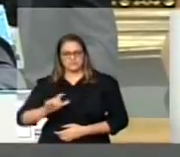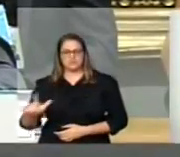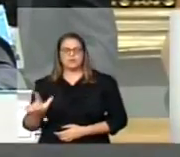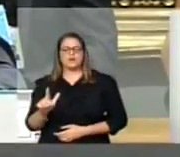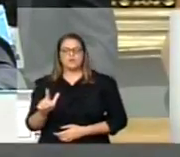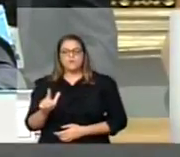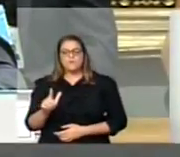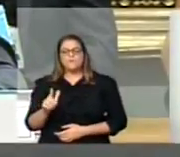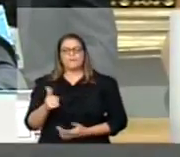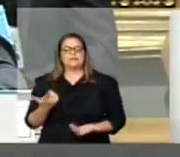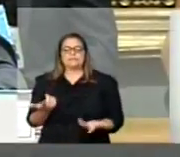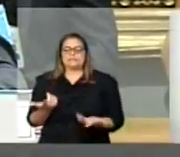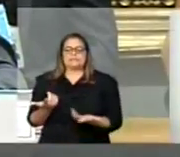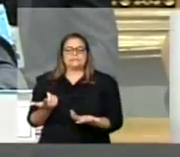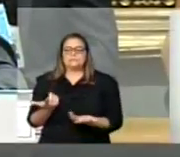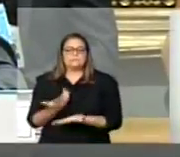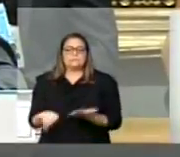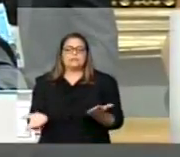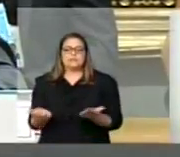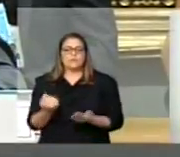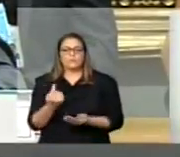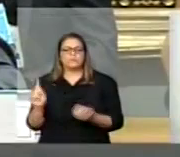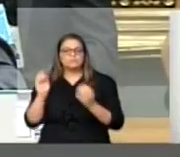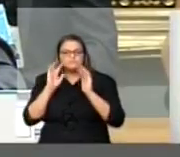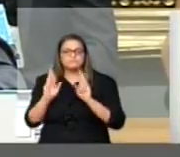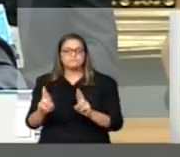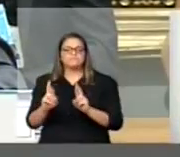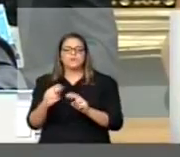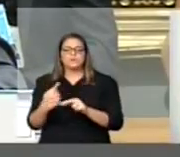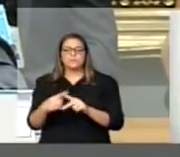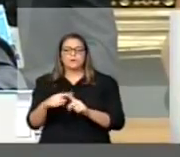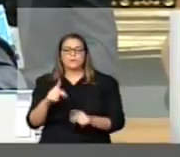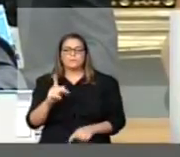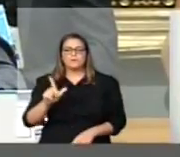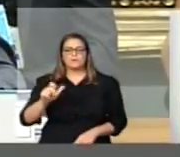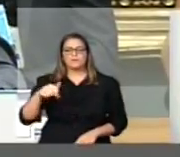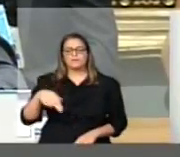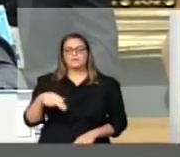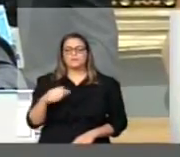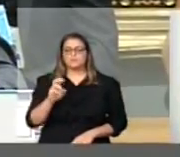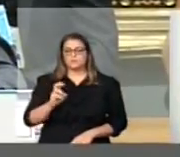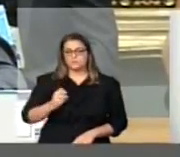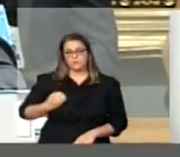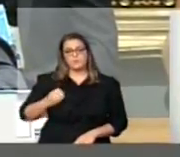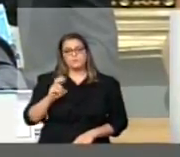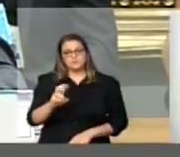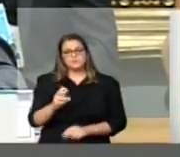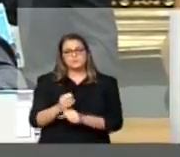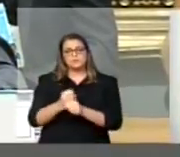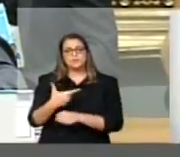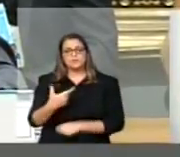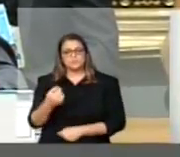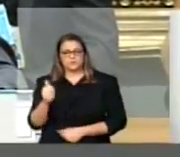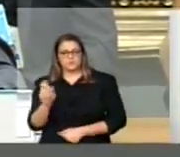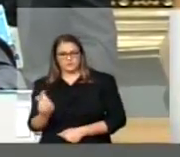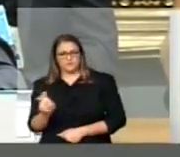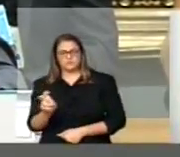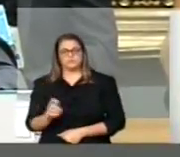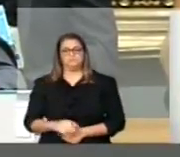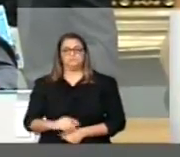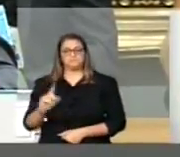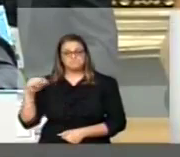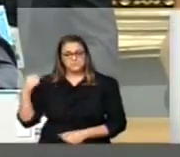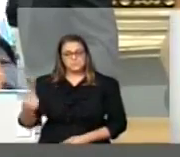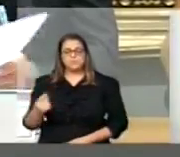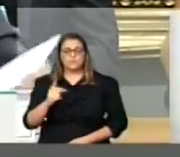estava comprometida, quando do envio do PLN 5 de 2015, a partir de então, a Presidente da